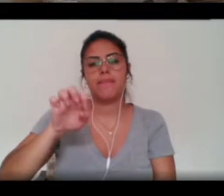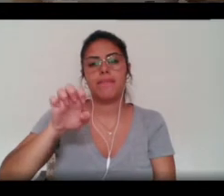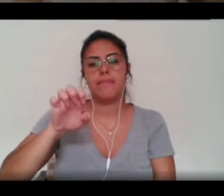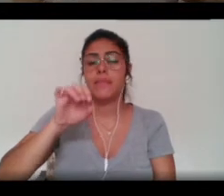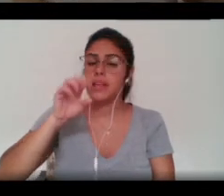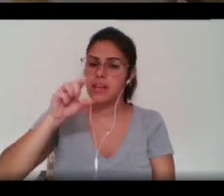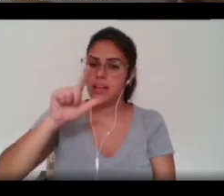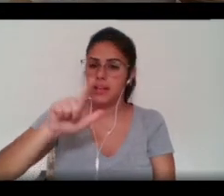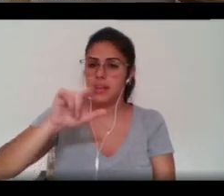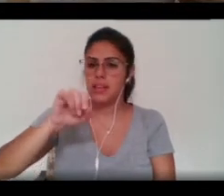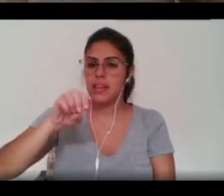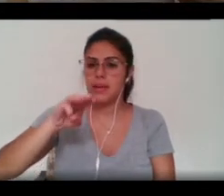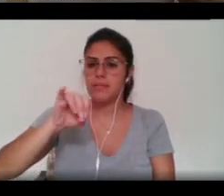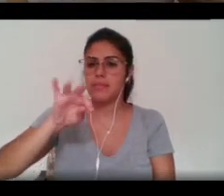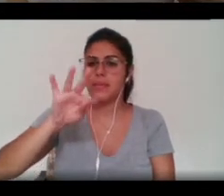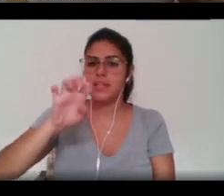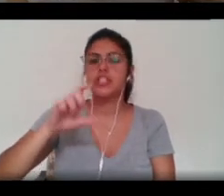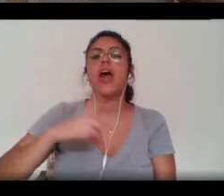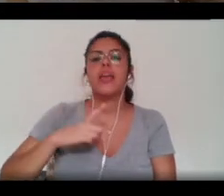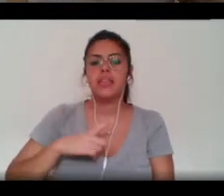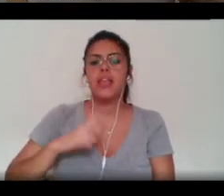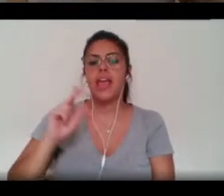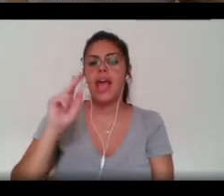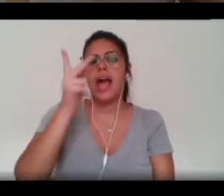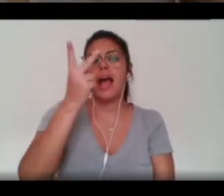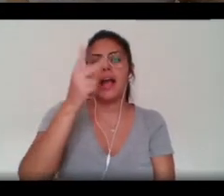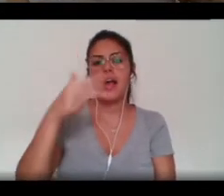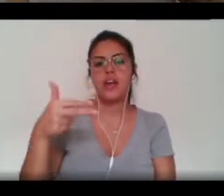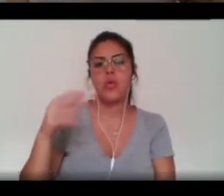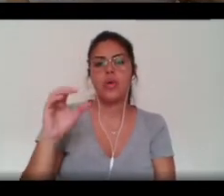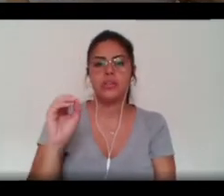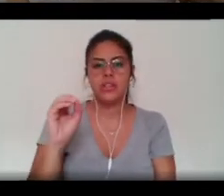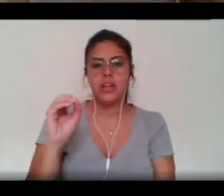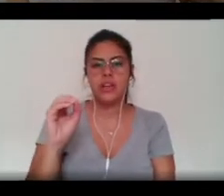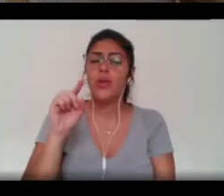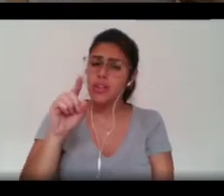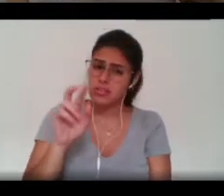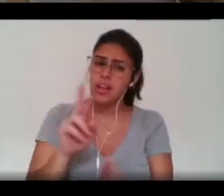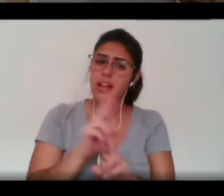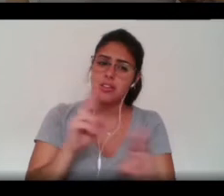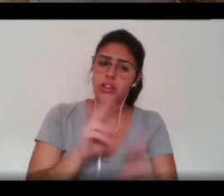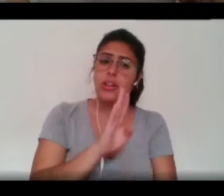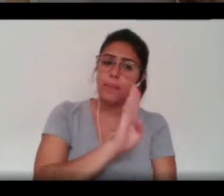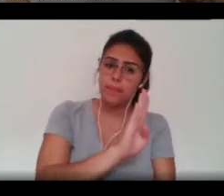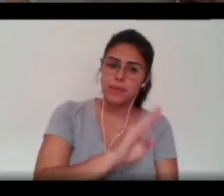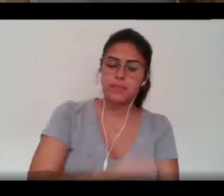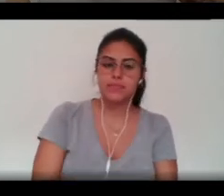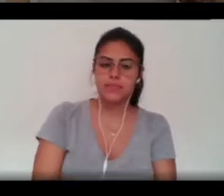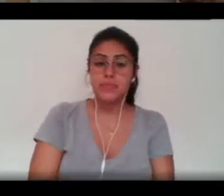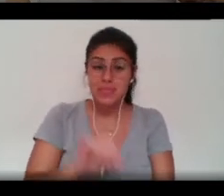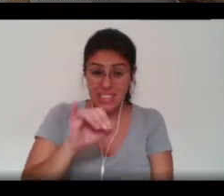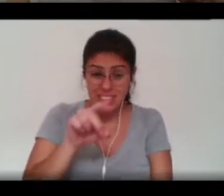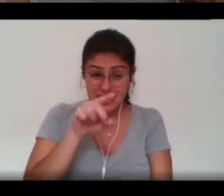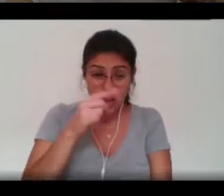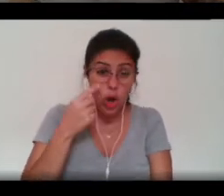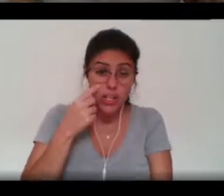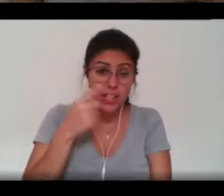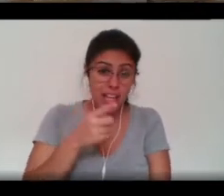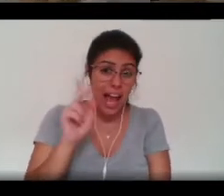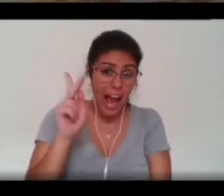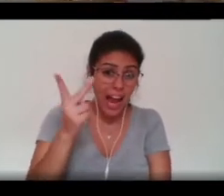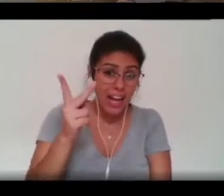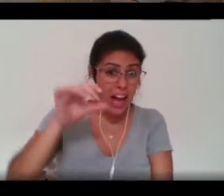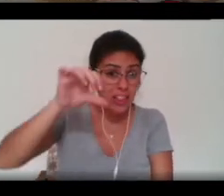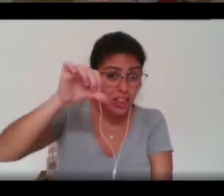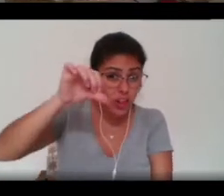E isso tem a ver com o que a gente calculou na letra B, né? Para um H igual a 9,5 metros por segundo, ou